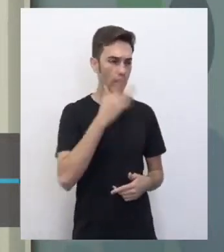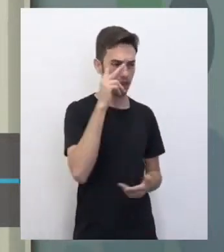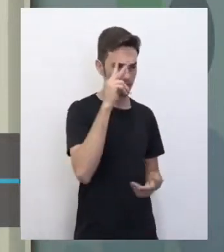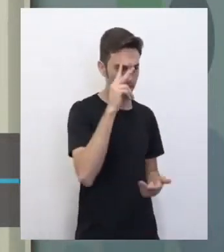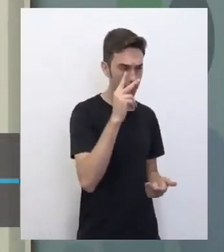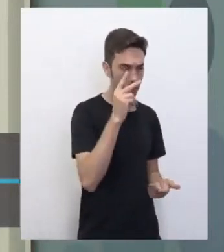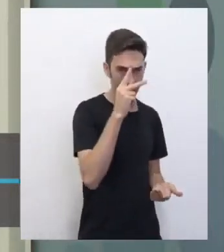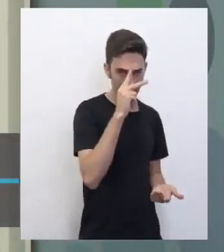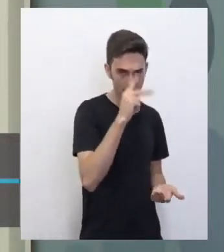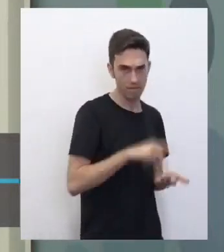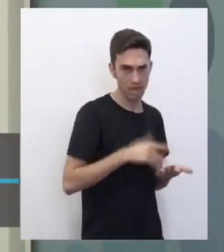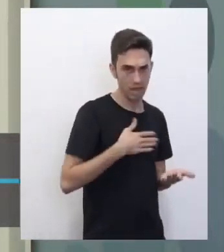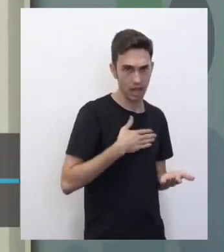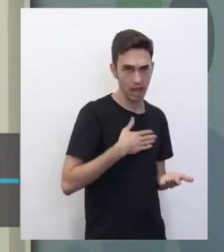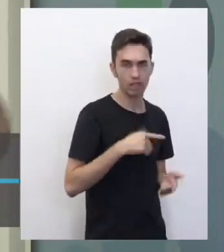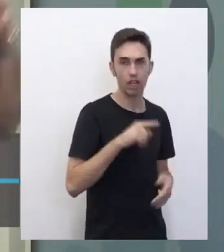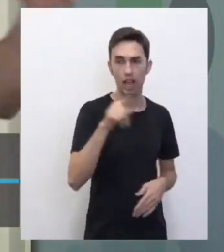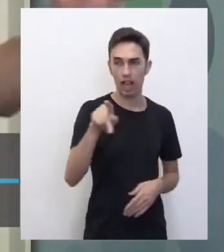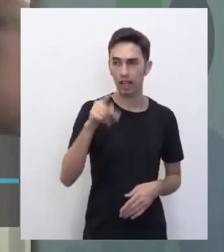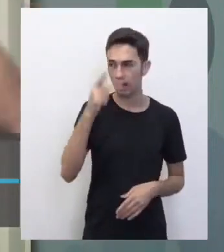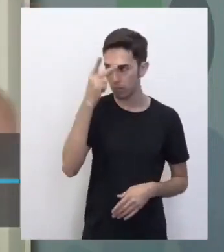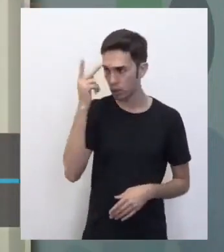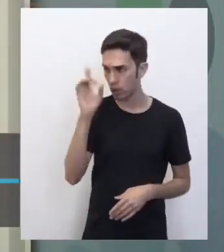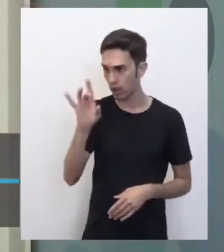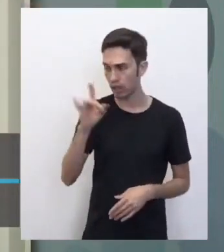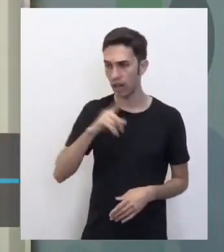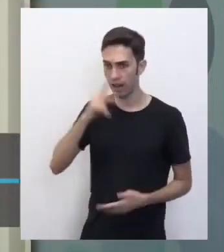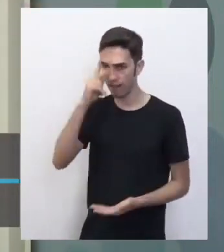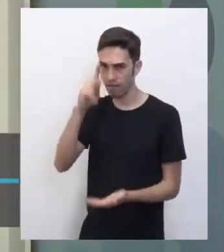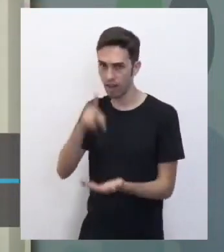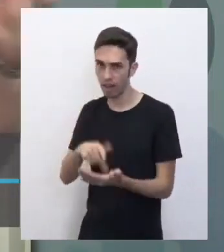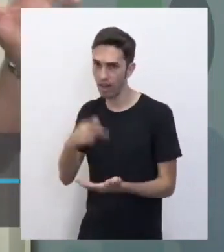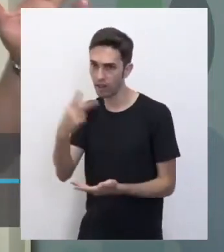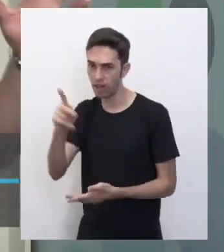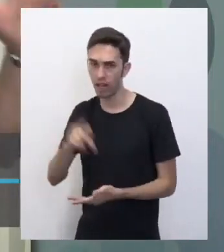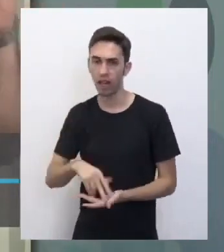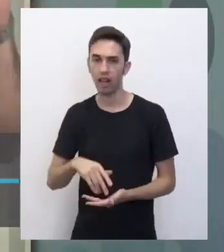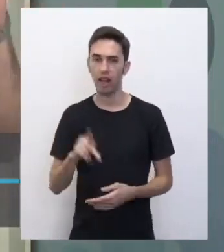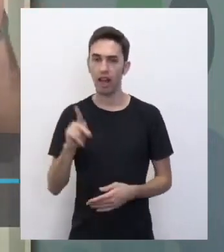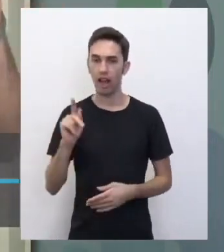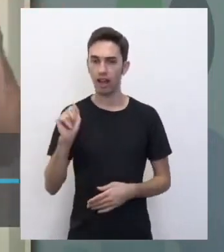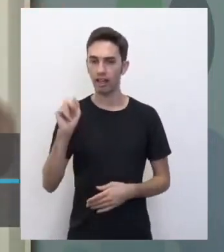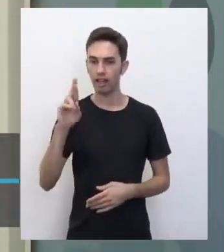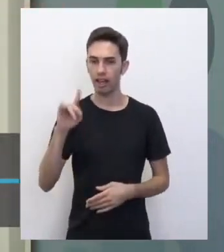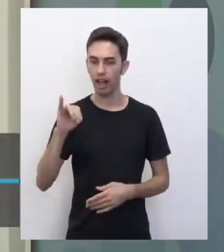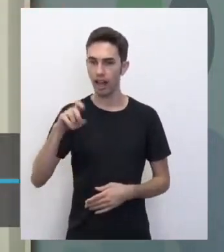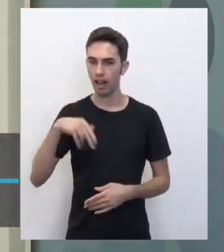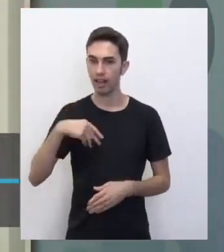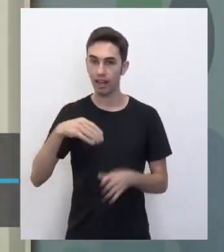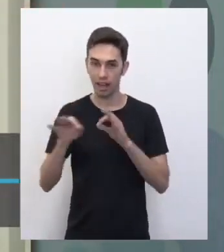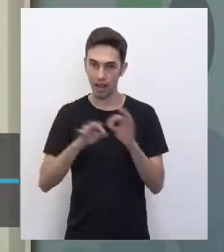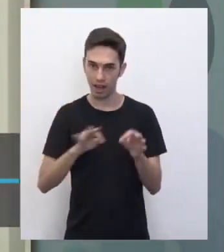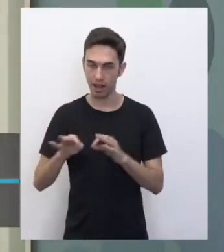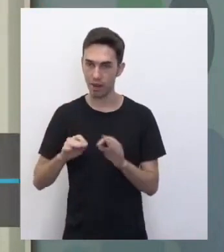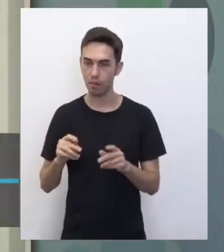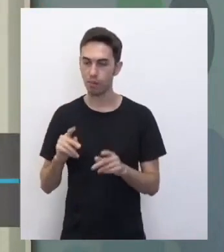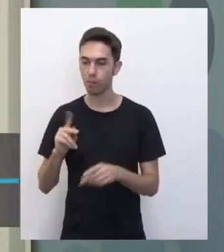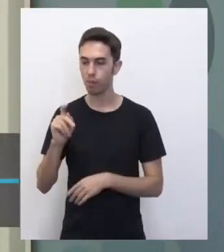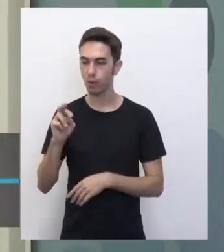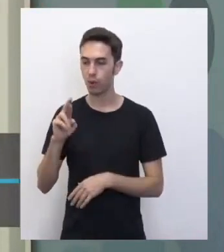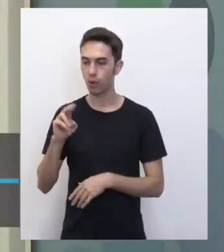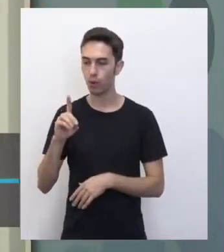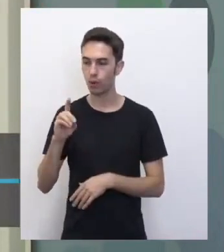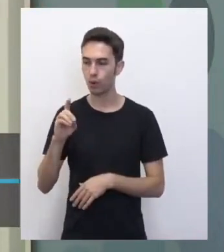a Jennifer tem a verdade dela, a Karen tem a verdade dela. Karen é a nossa produtora, para quem não sabe, tá, gente? Então, cada um